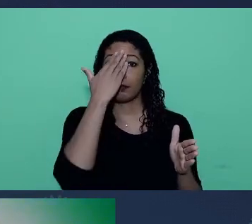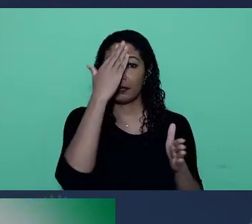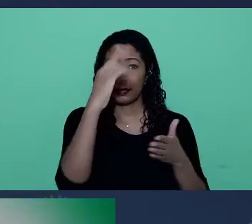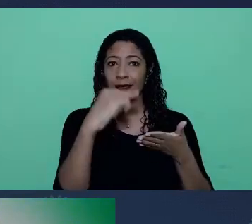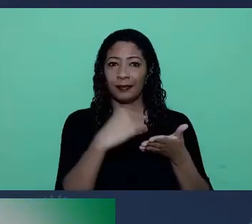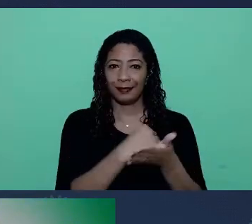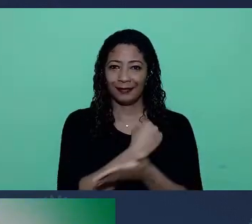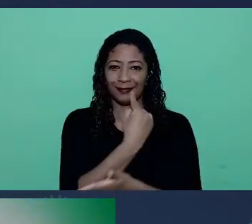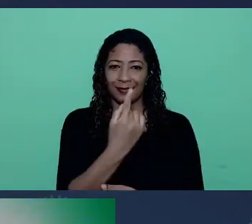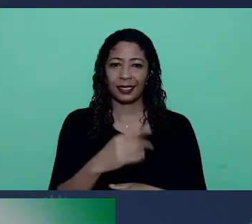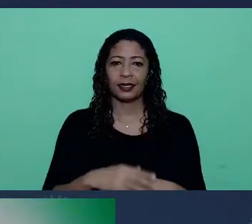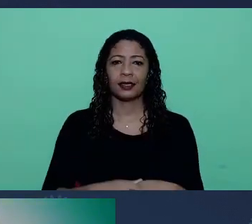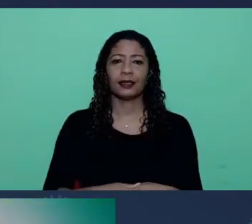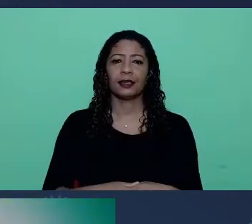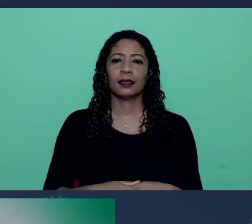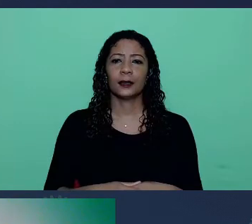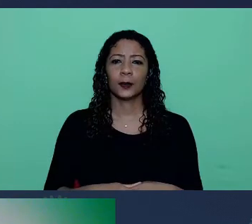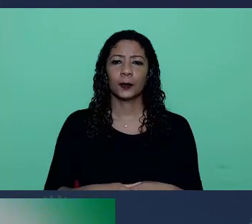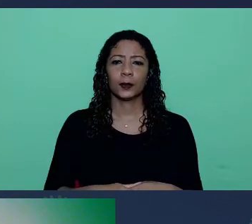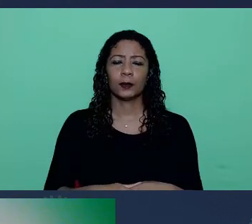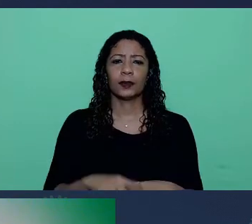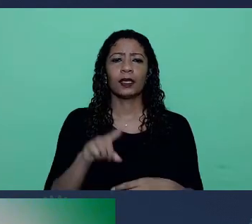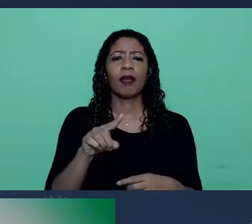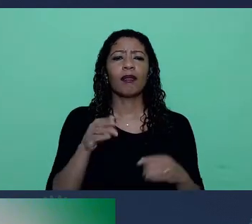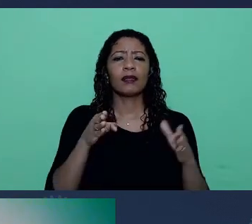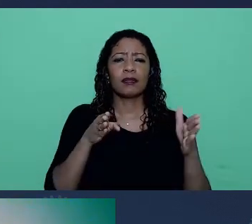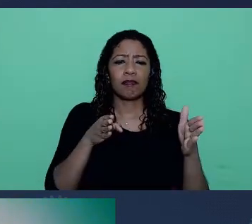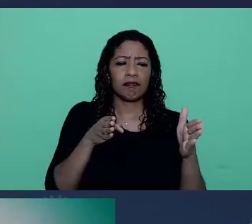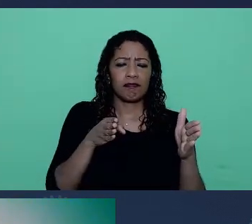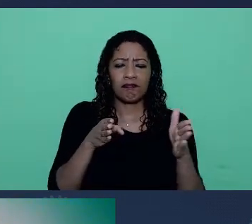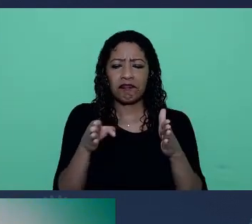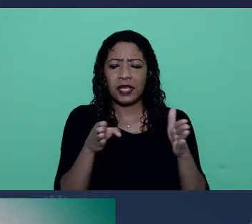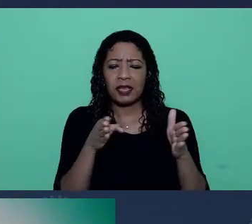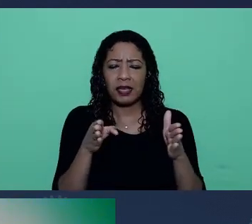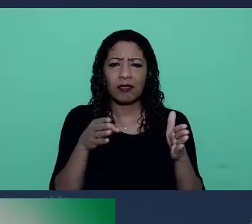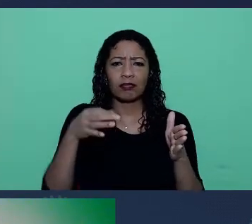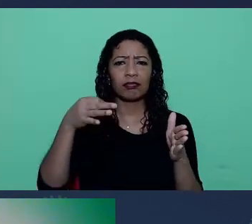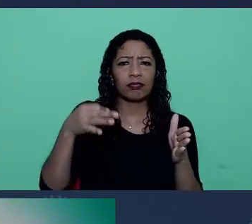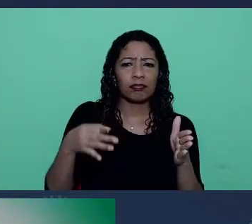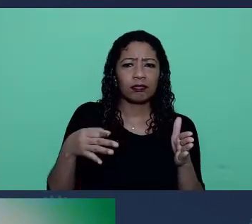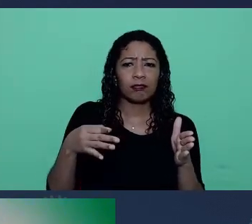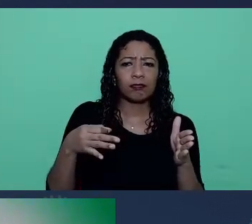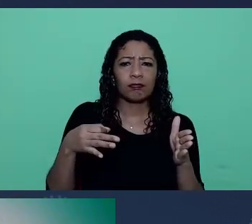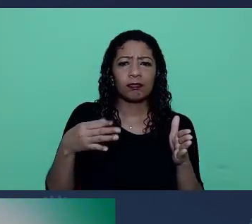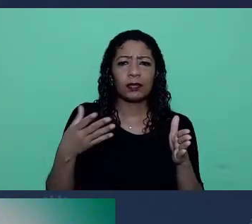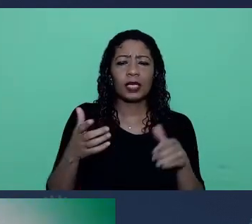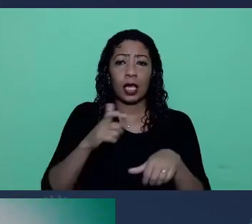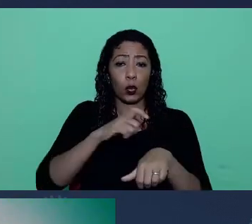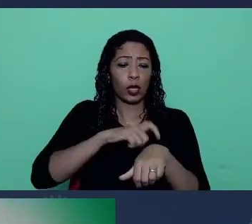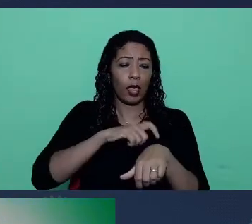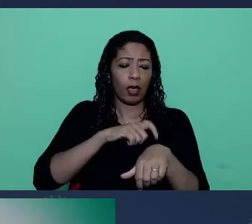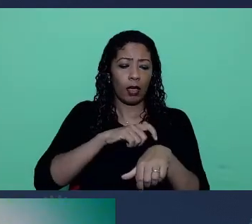questão. O período a gente não tem, quer dizer, qual é o tempo que